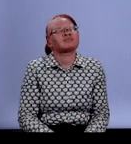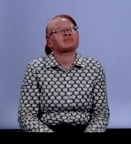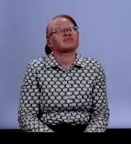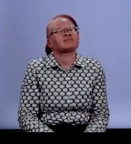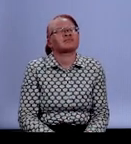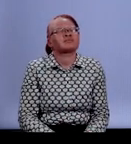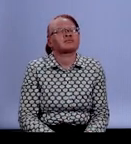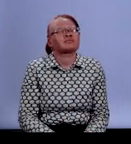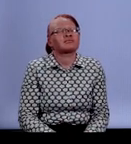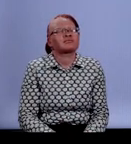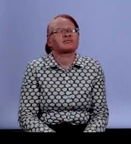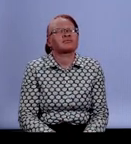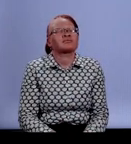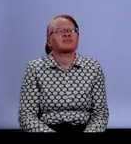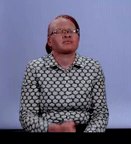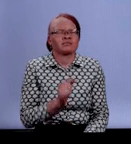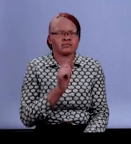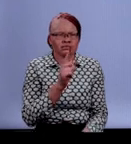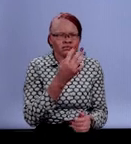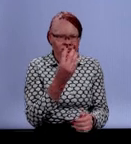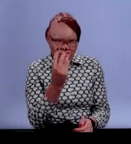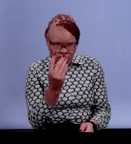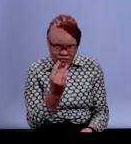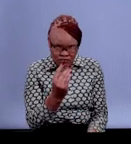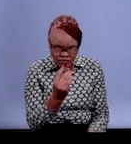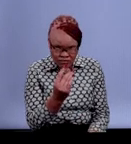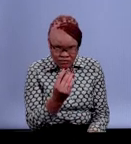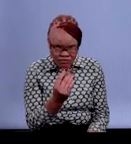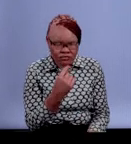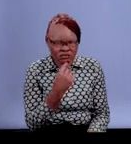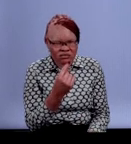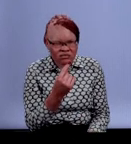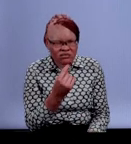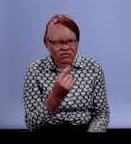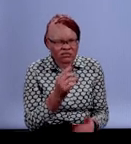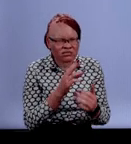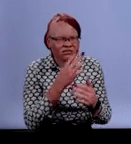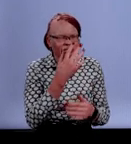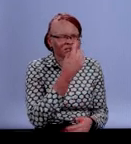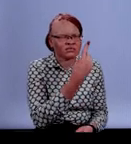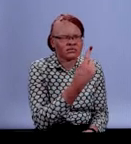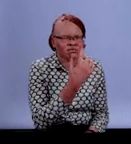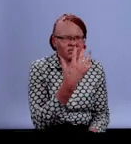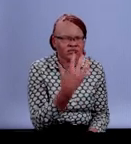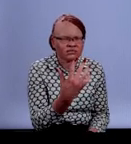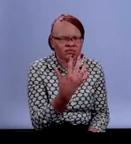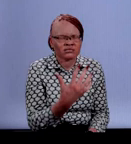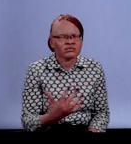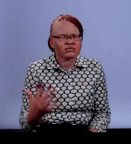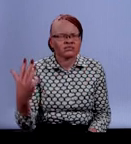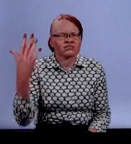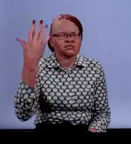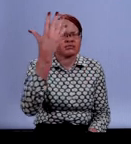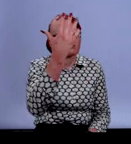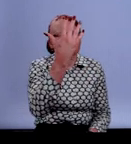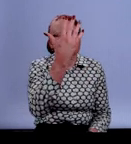oitava nós temos esta potência como é que se lê 15 elevado a